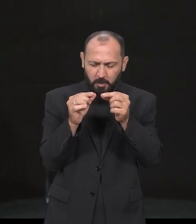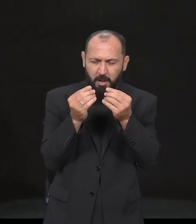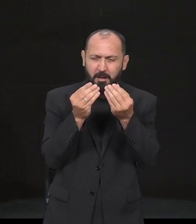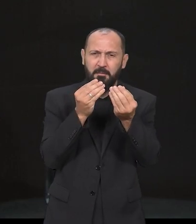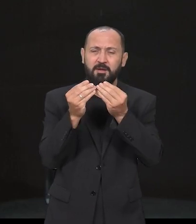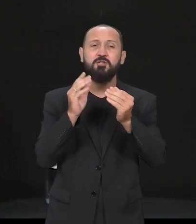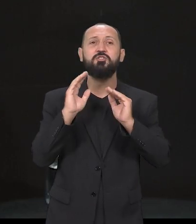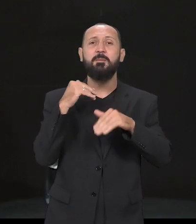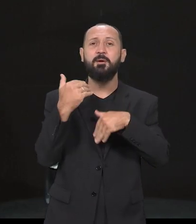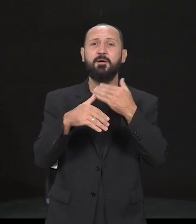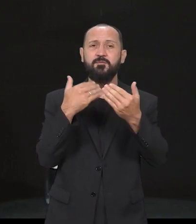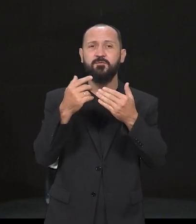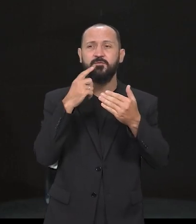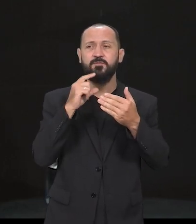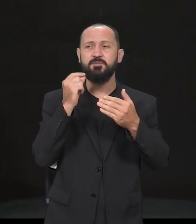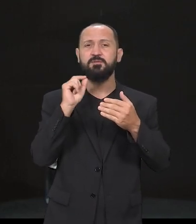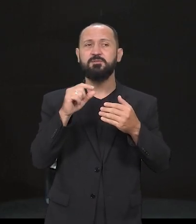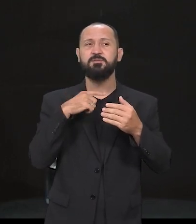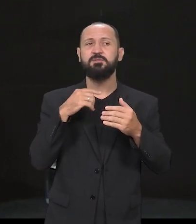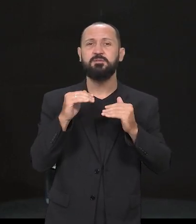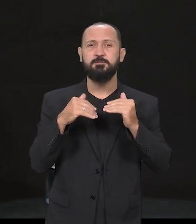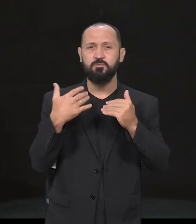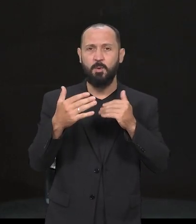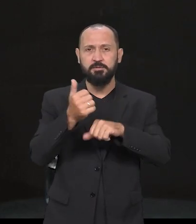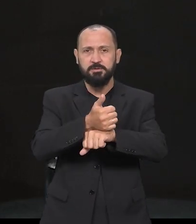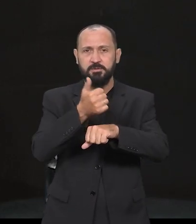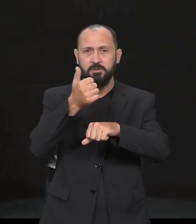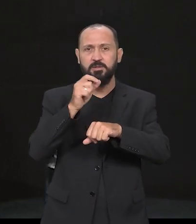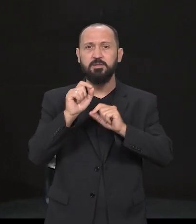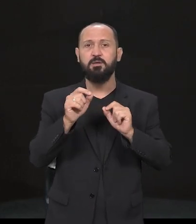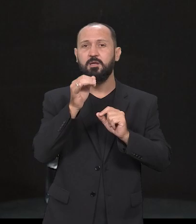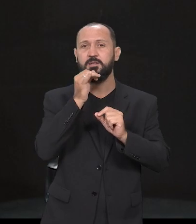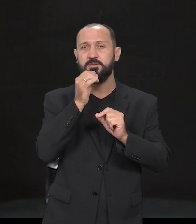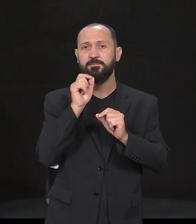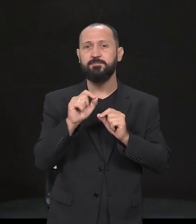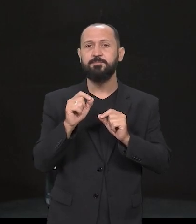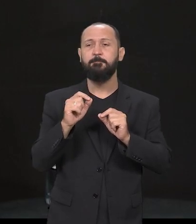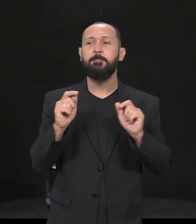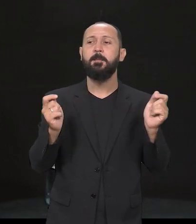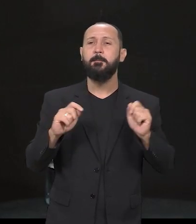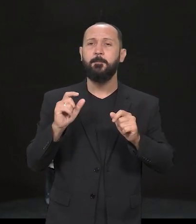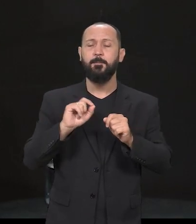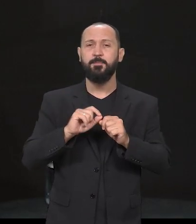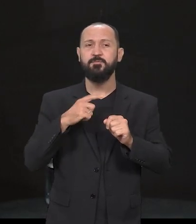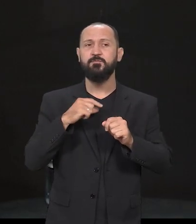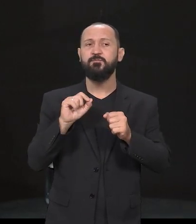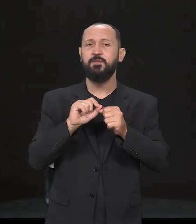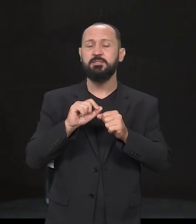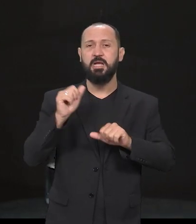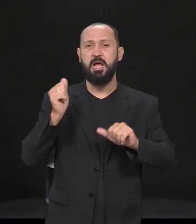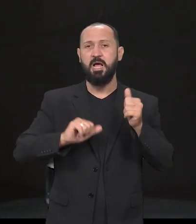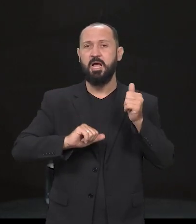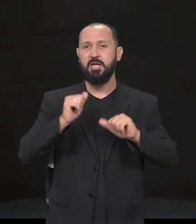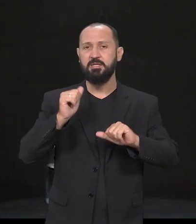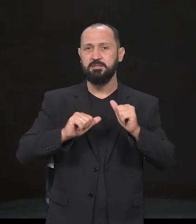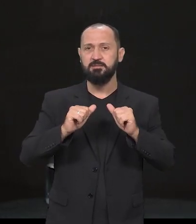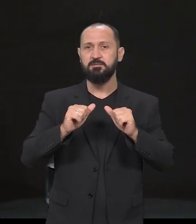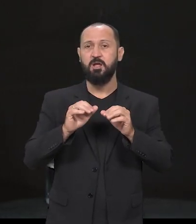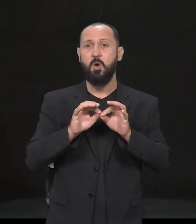mais avançado, com imagens de mais qualidade e que será possível, inclusive, a gente fazer